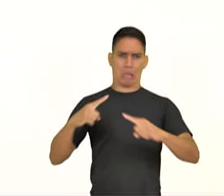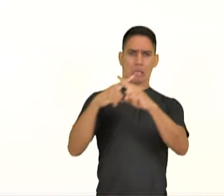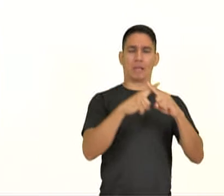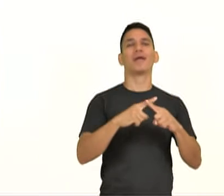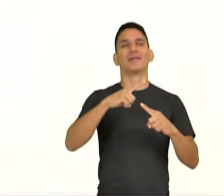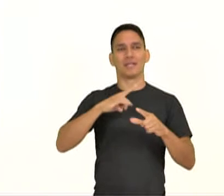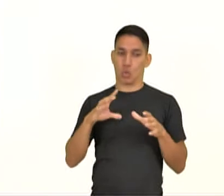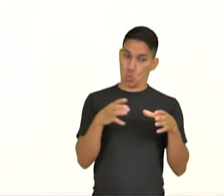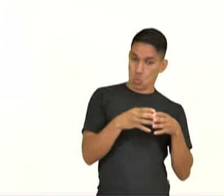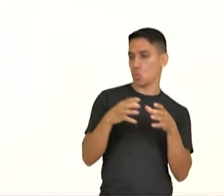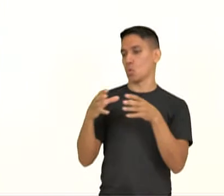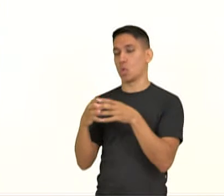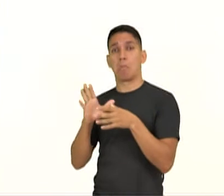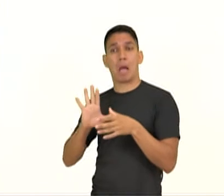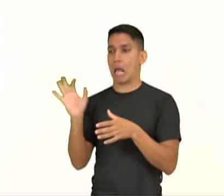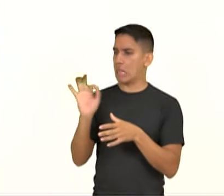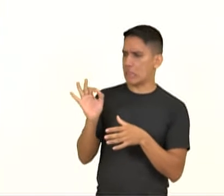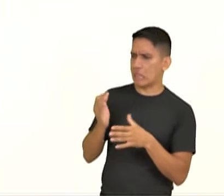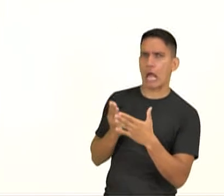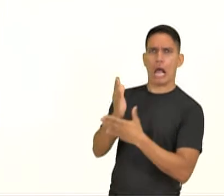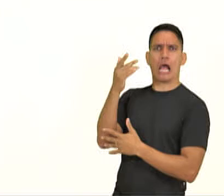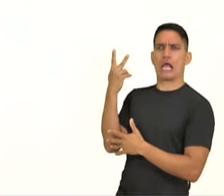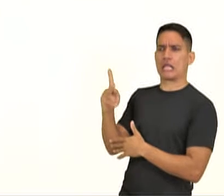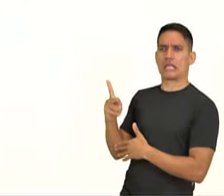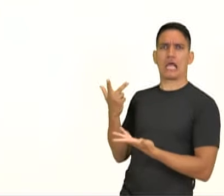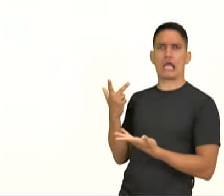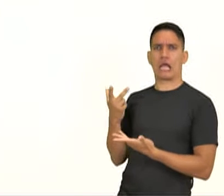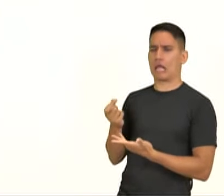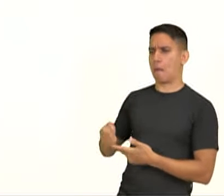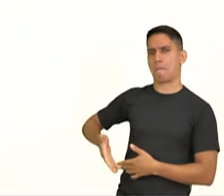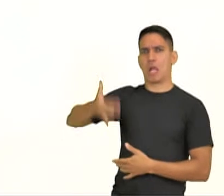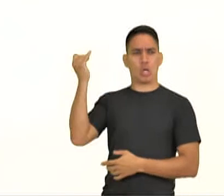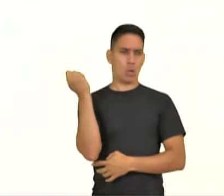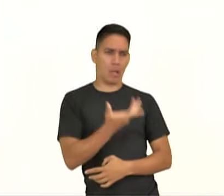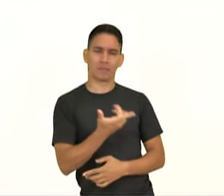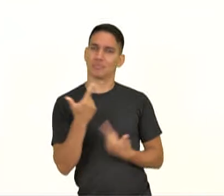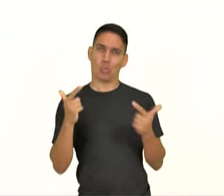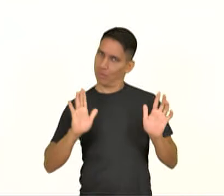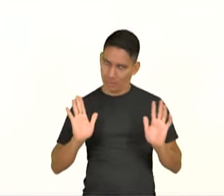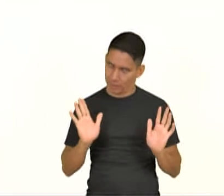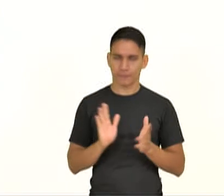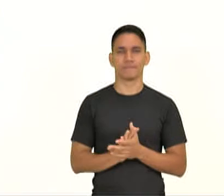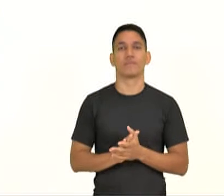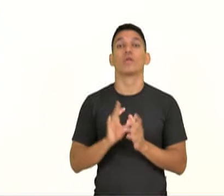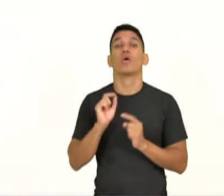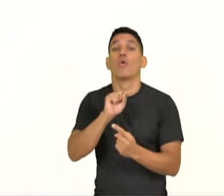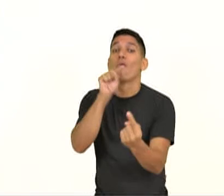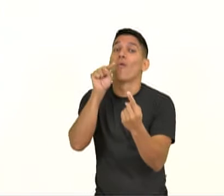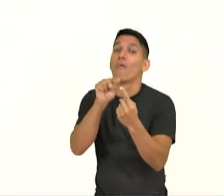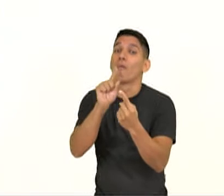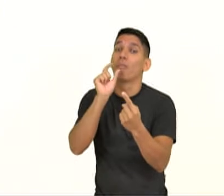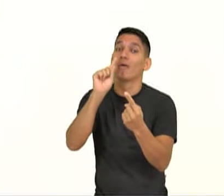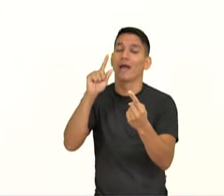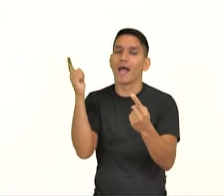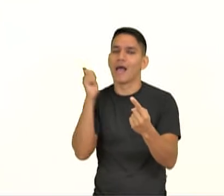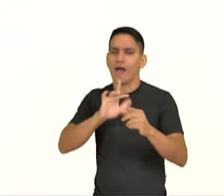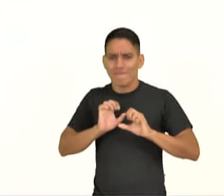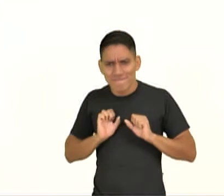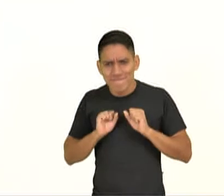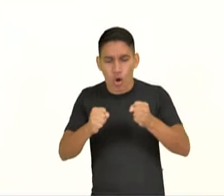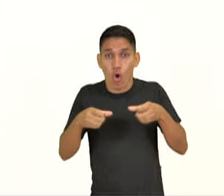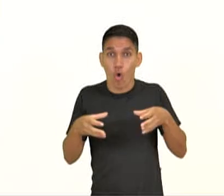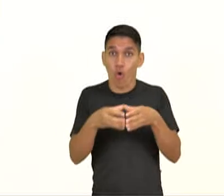ninguém ganha de ninguém. Tá? Não tem essa competição. O foco é alcançar com esforço coletivo um